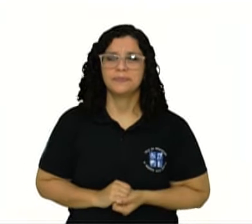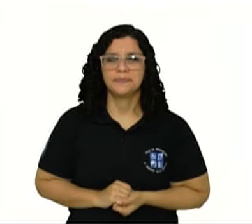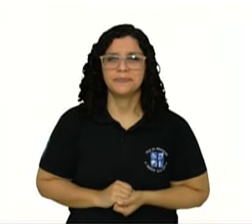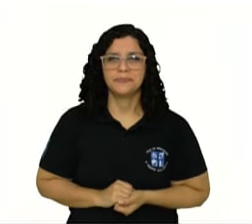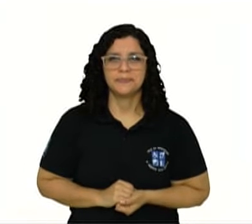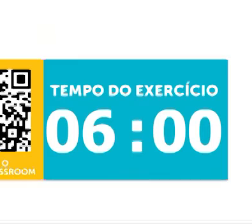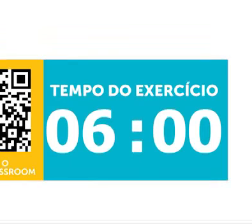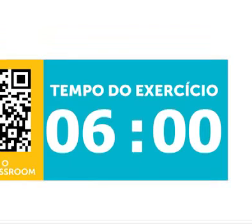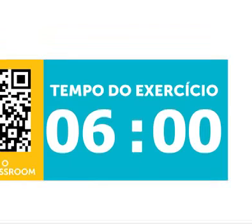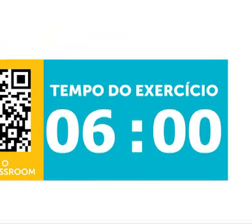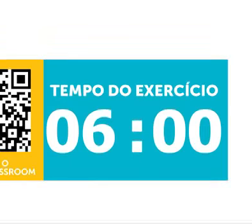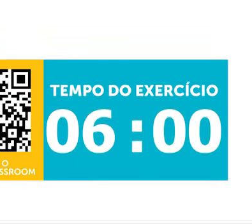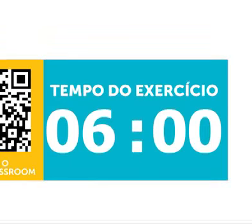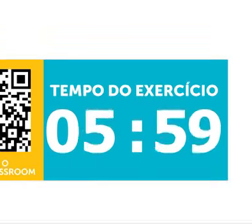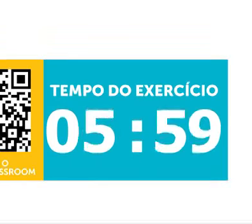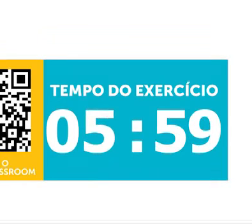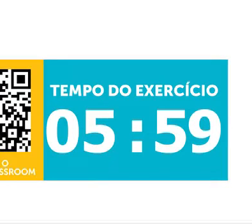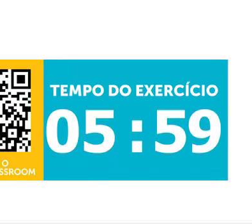volto.